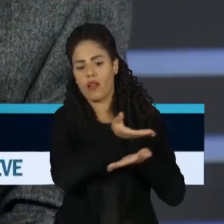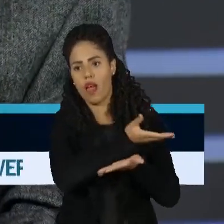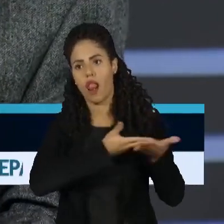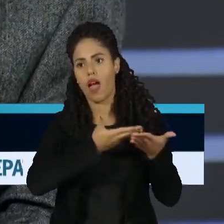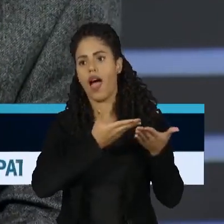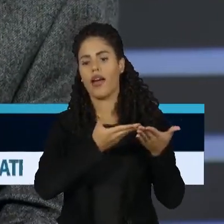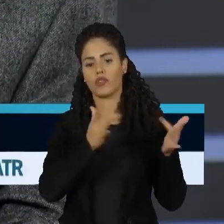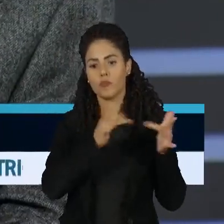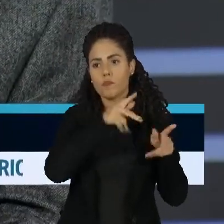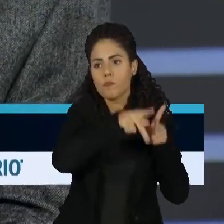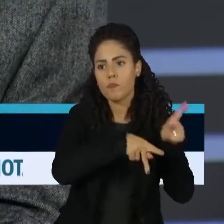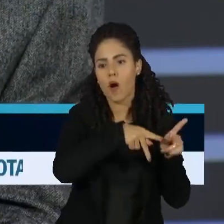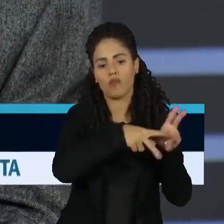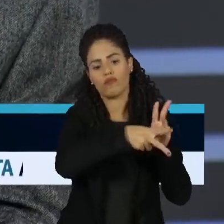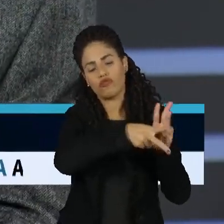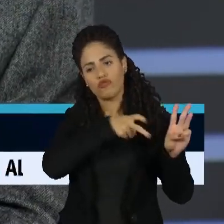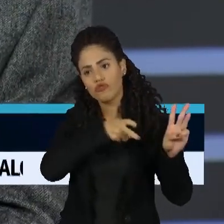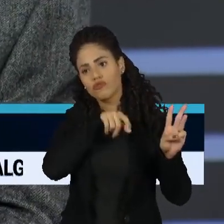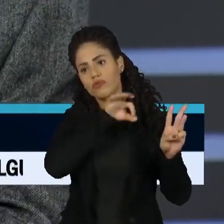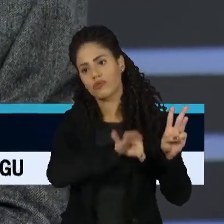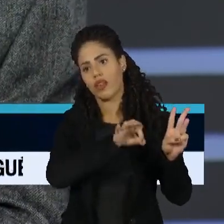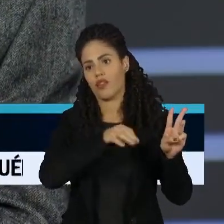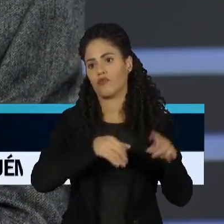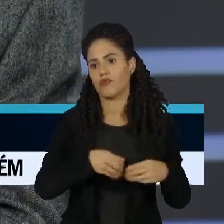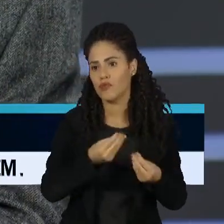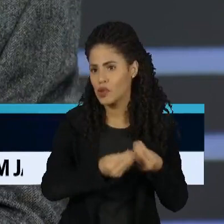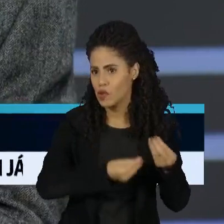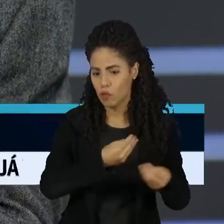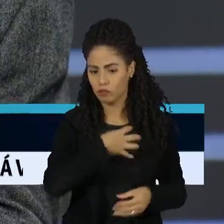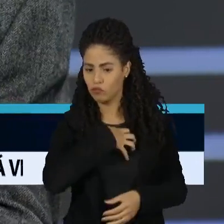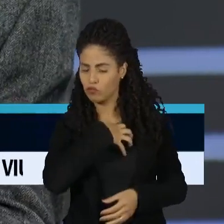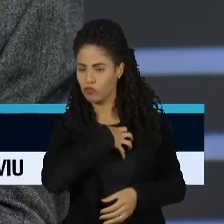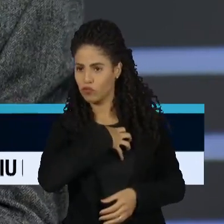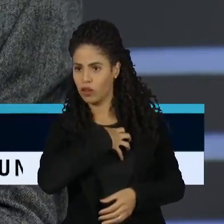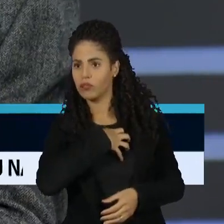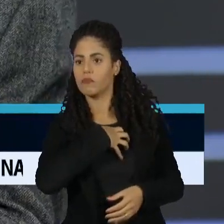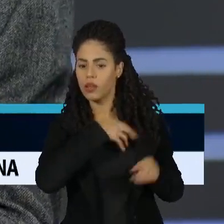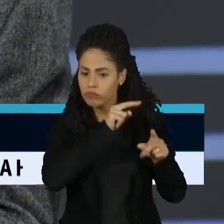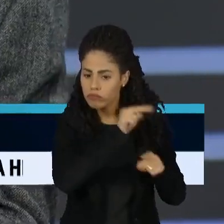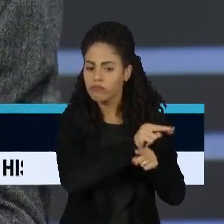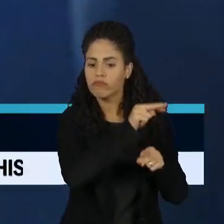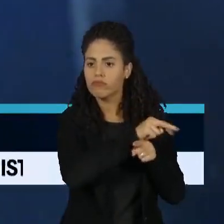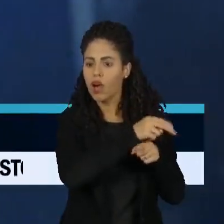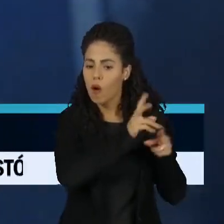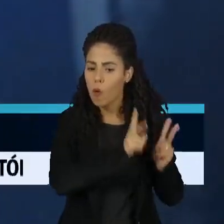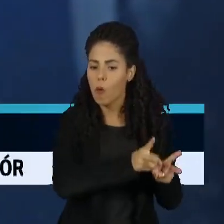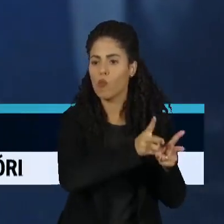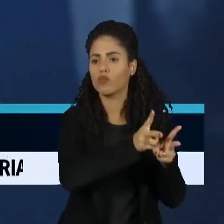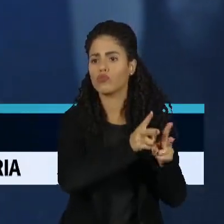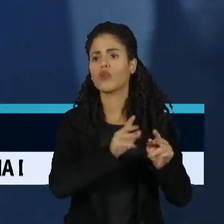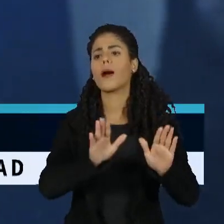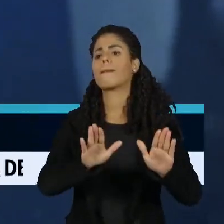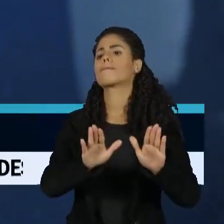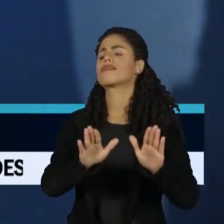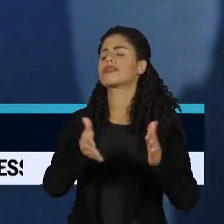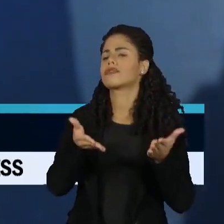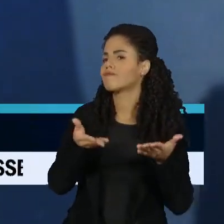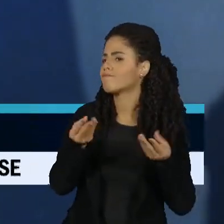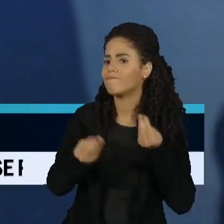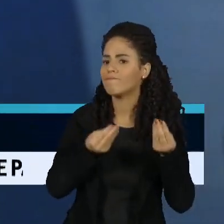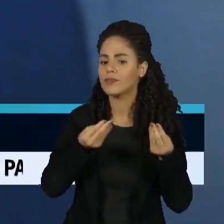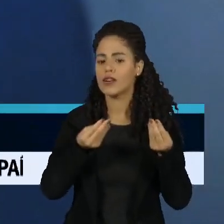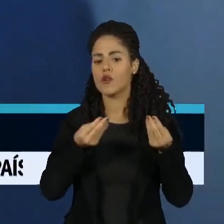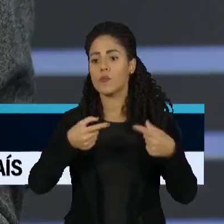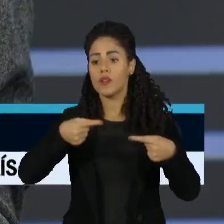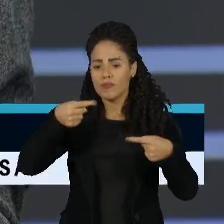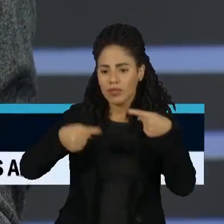povos originários e de alguma forma preservação do espaço Mas ao mesmo tempo esse é o